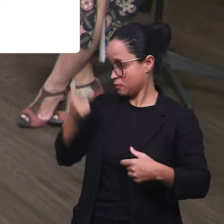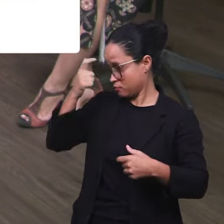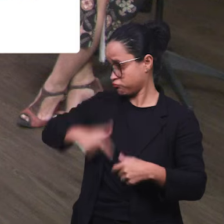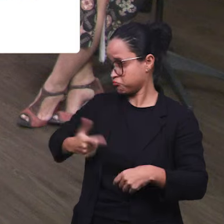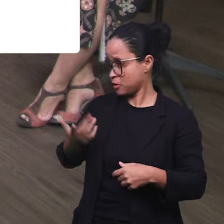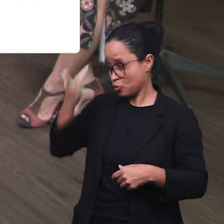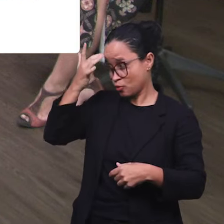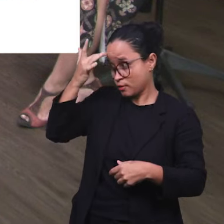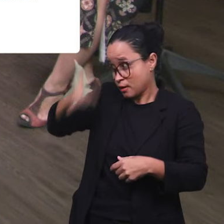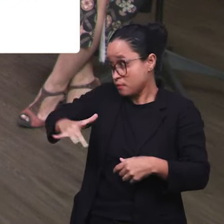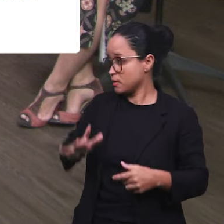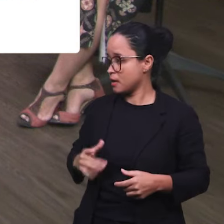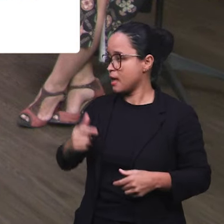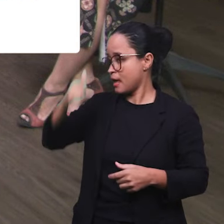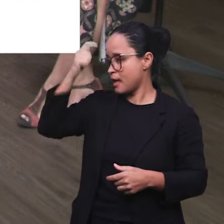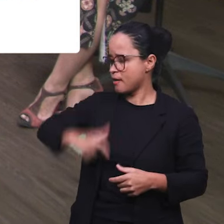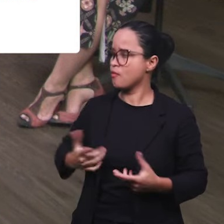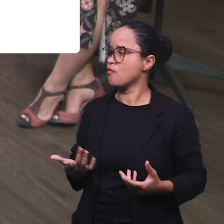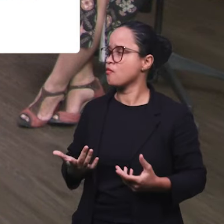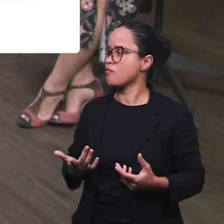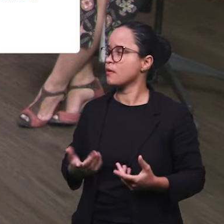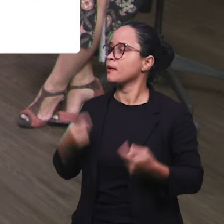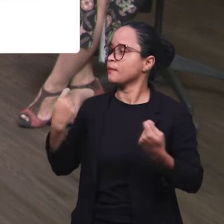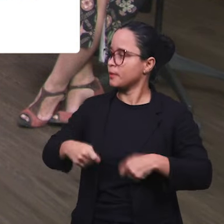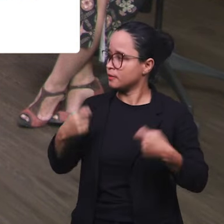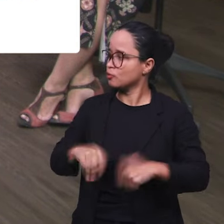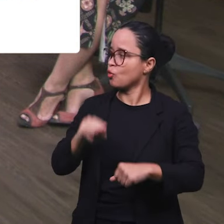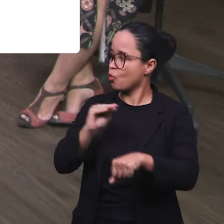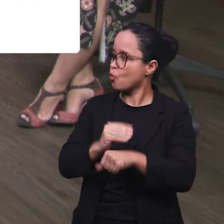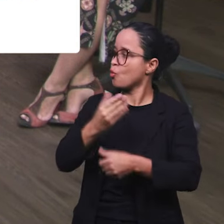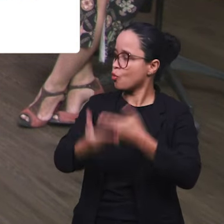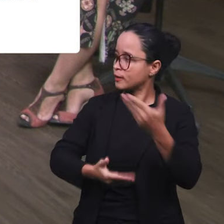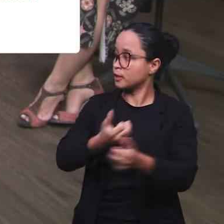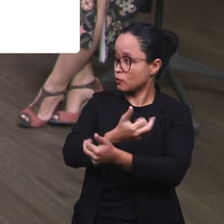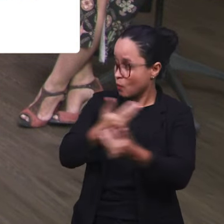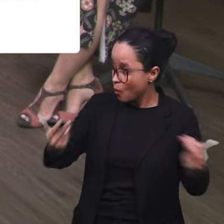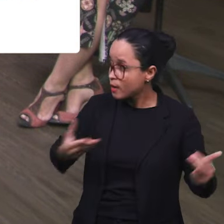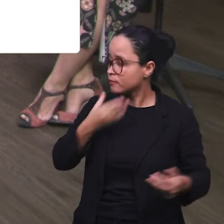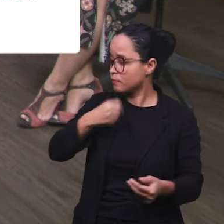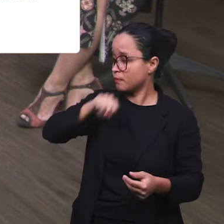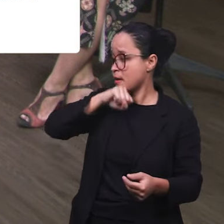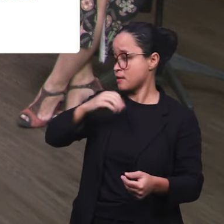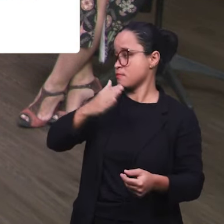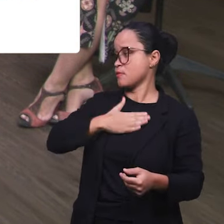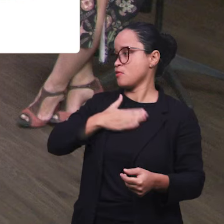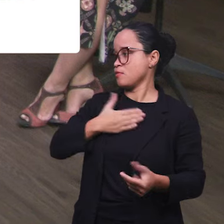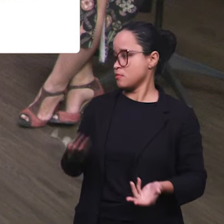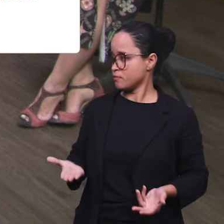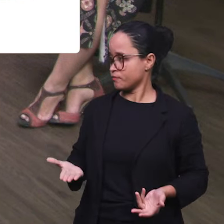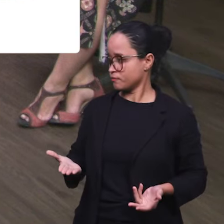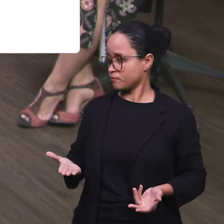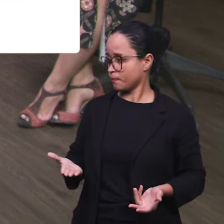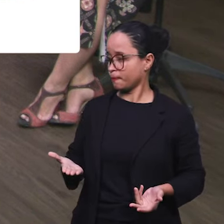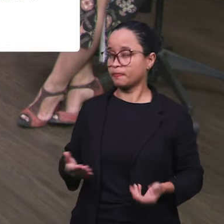que é que me procuráveis? Não sabeis que me convém tratar dos negócios de meu